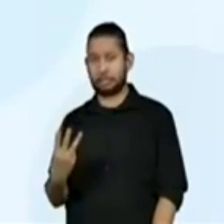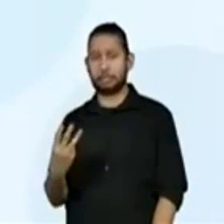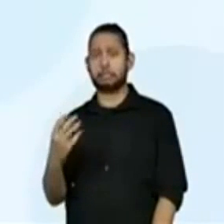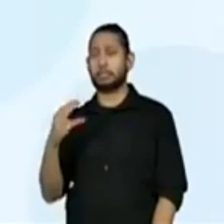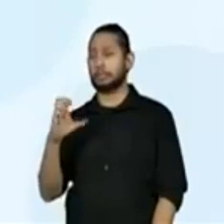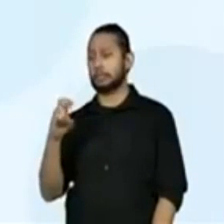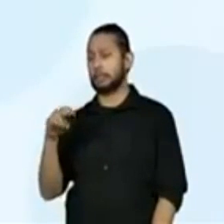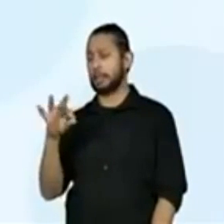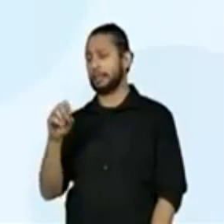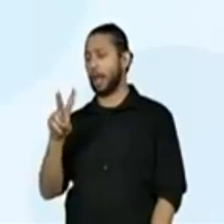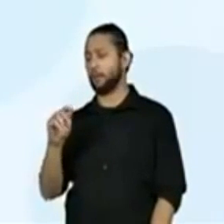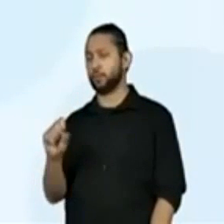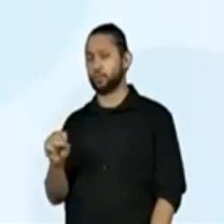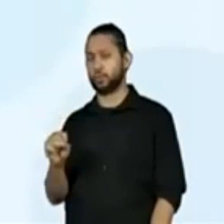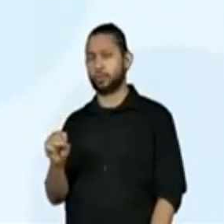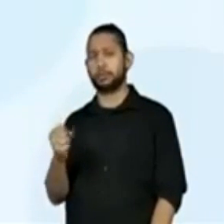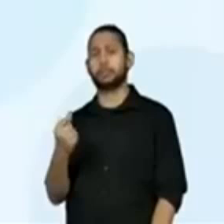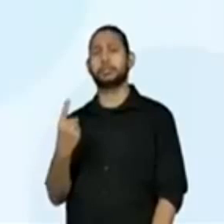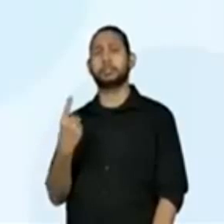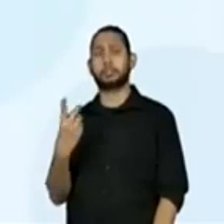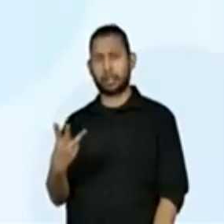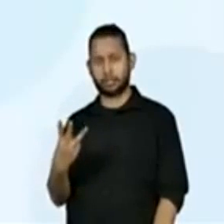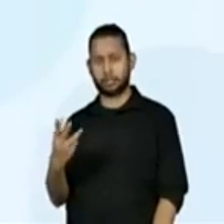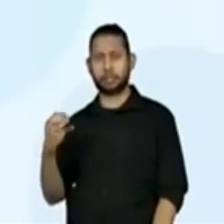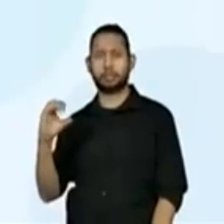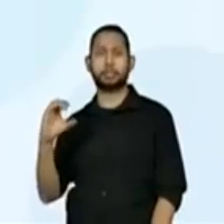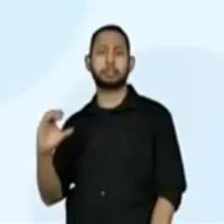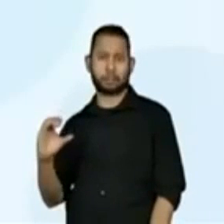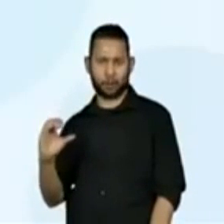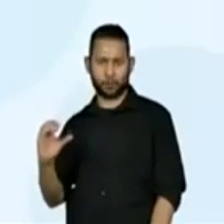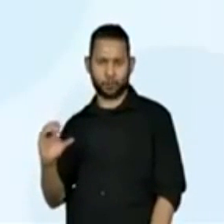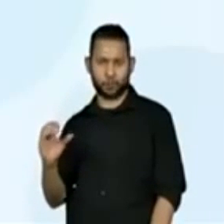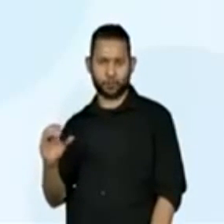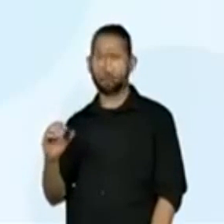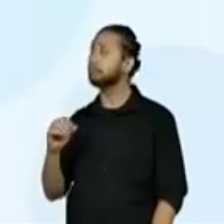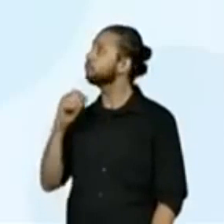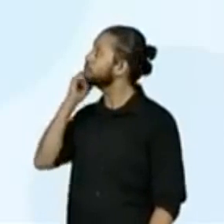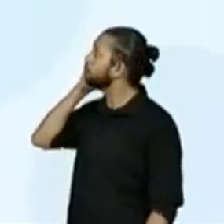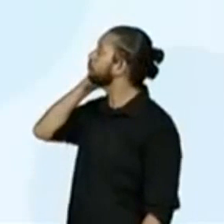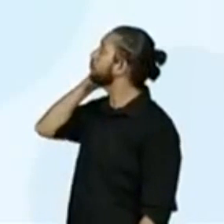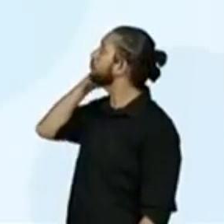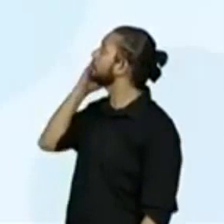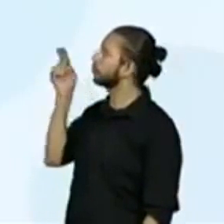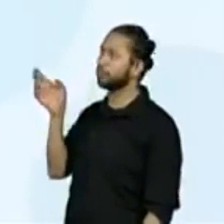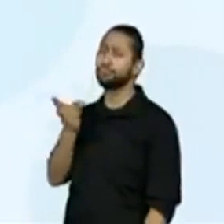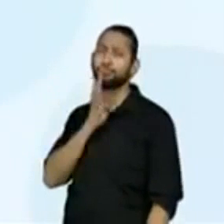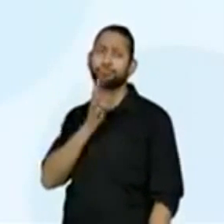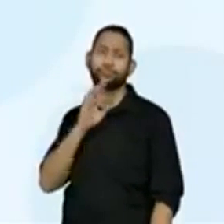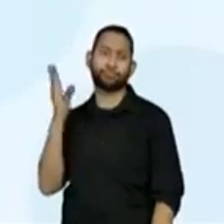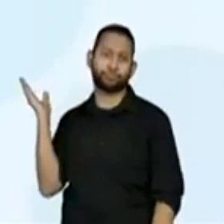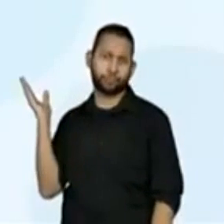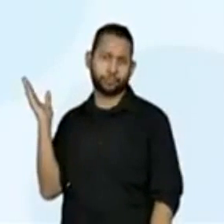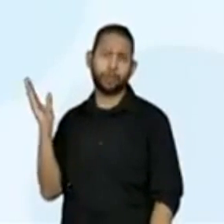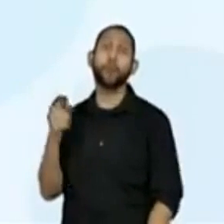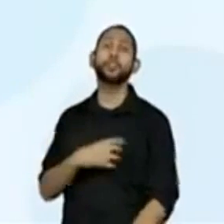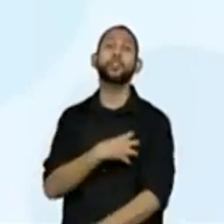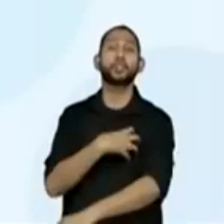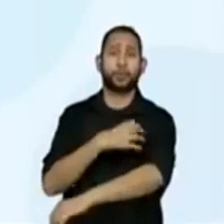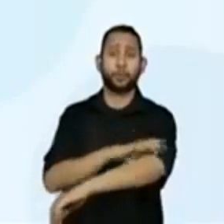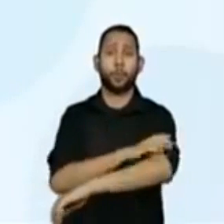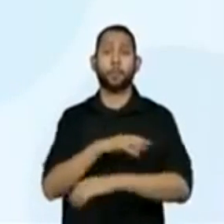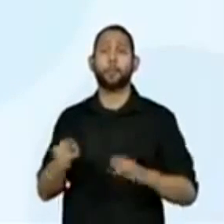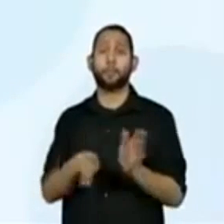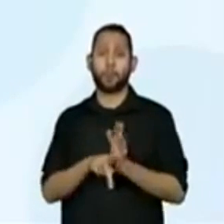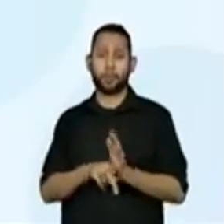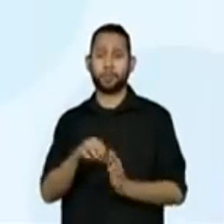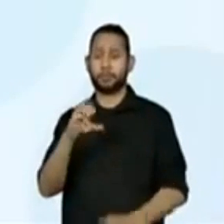fração? 13 centavos, vamos lá. Vocês sabem como que é a representação. Eu já vou até dar uma adiantada aqui na forma decimal, só nessa primeira